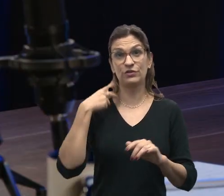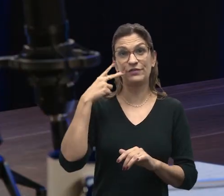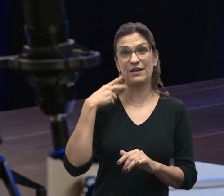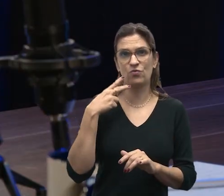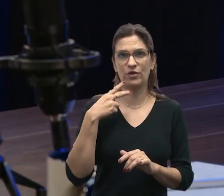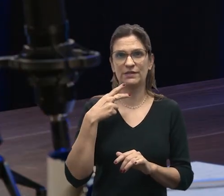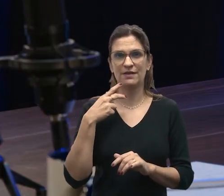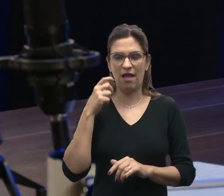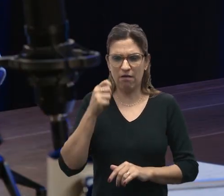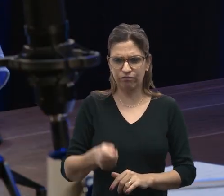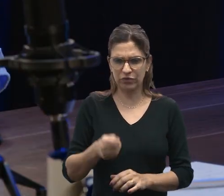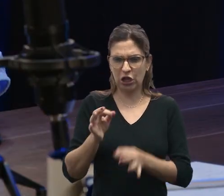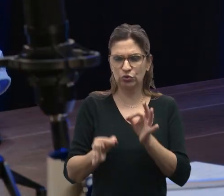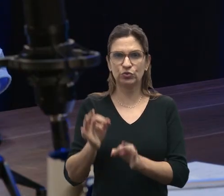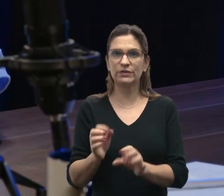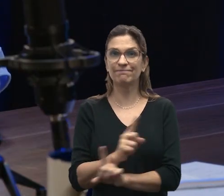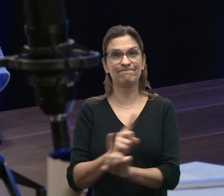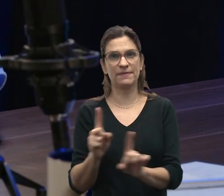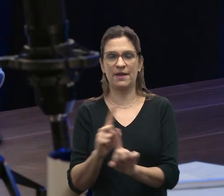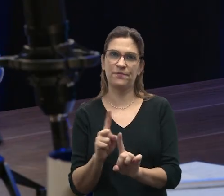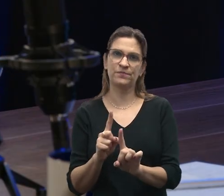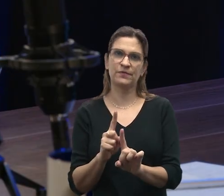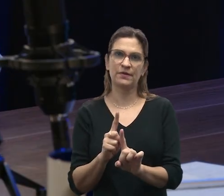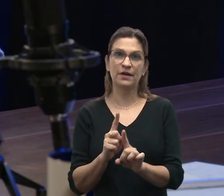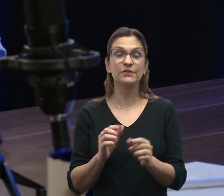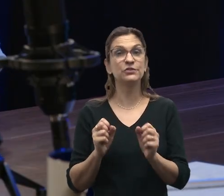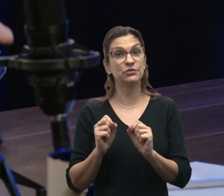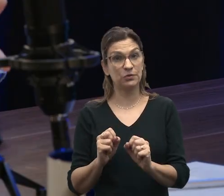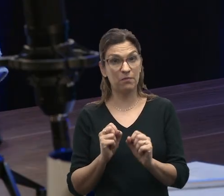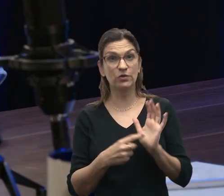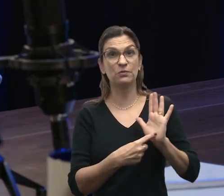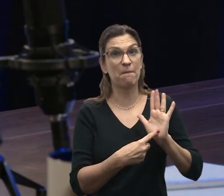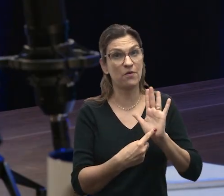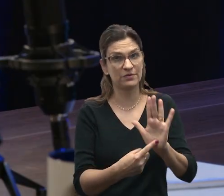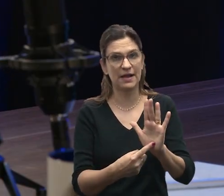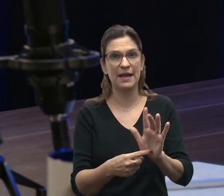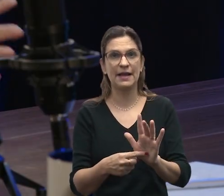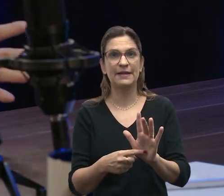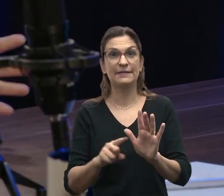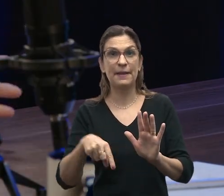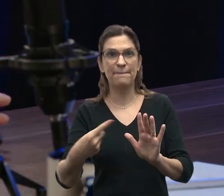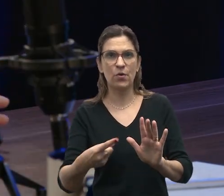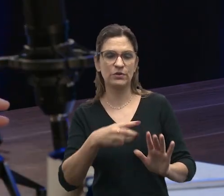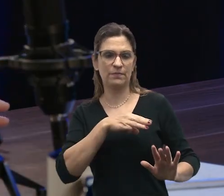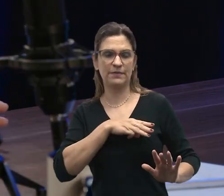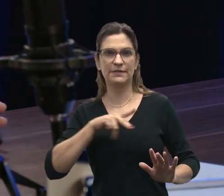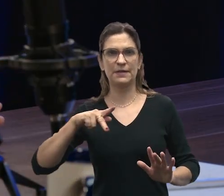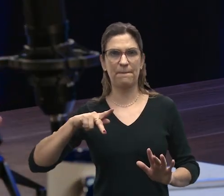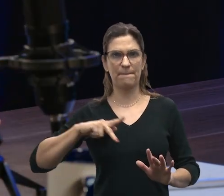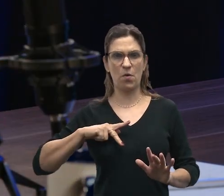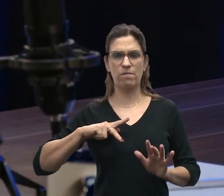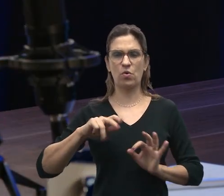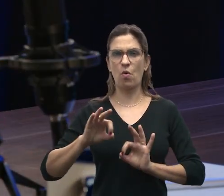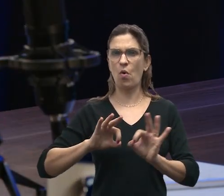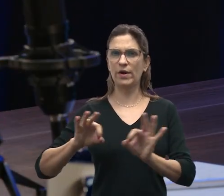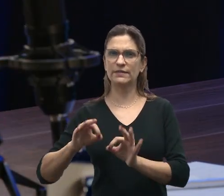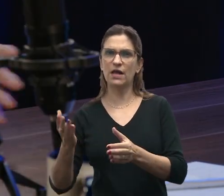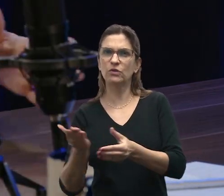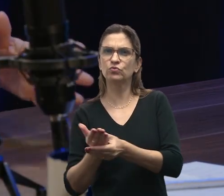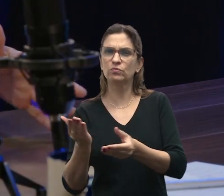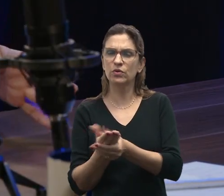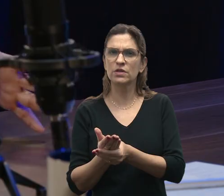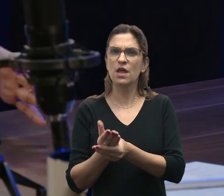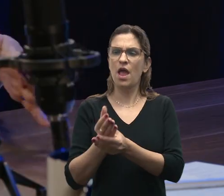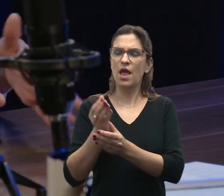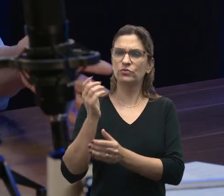a gente pode ir até certo ponto, do outro ponto para lá o Ministério Público é que tem que entrar com as ações para responsabilizar quem nós